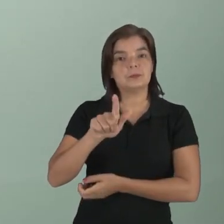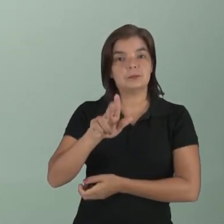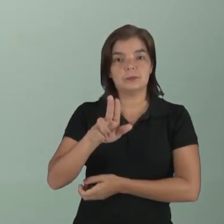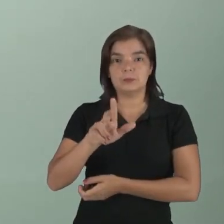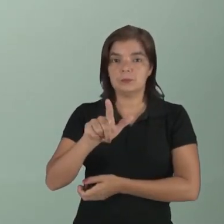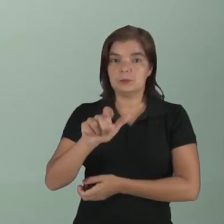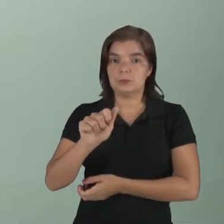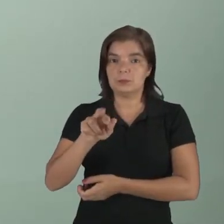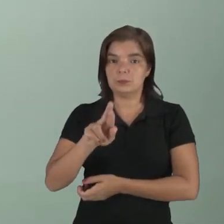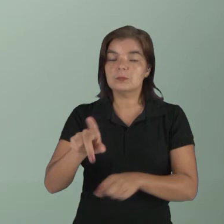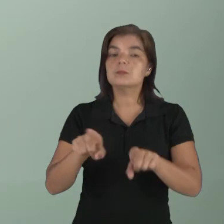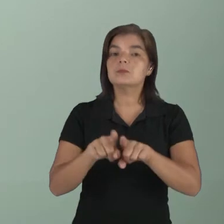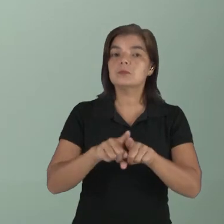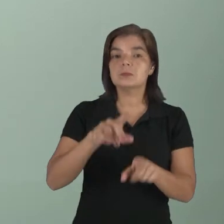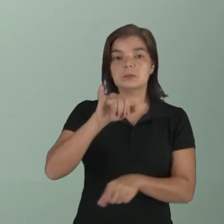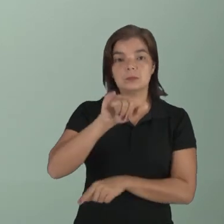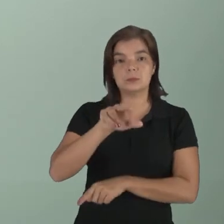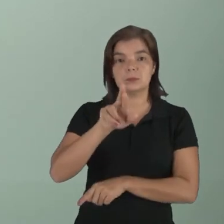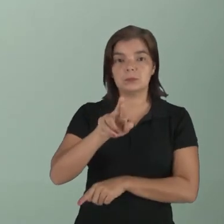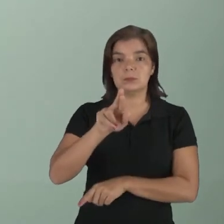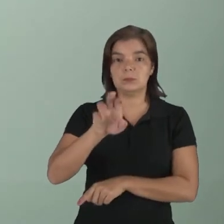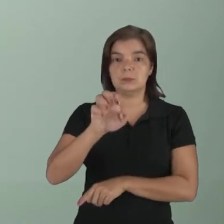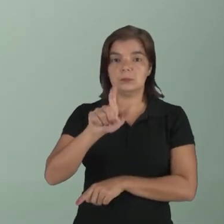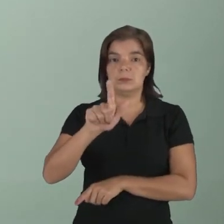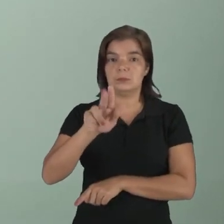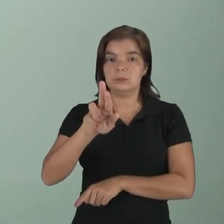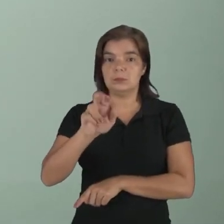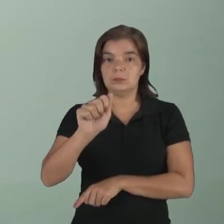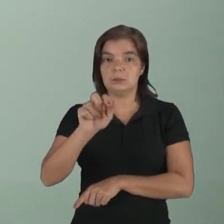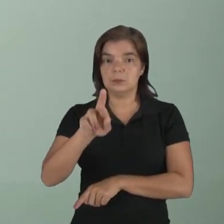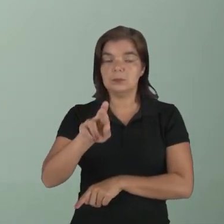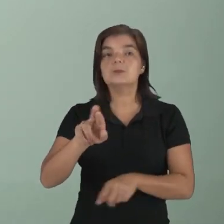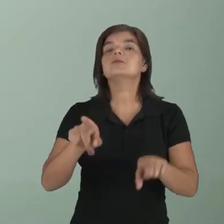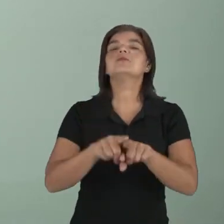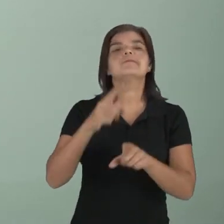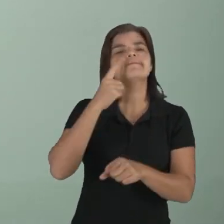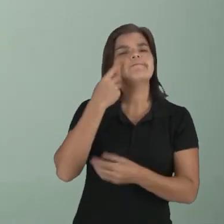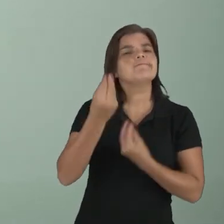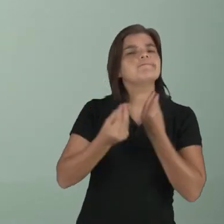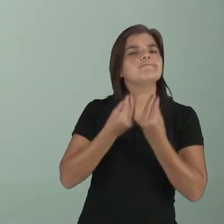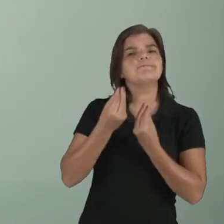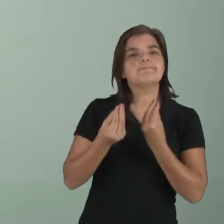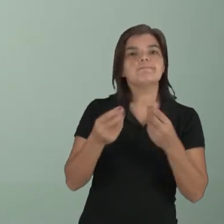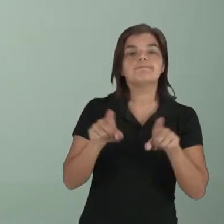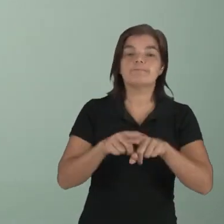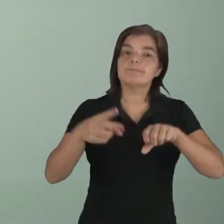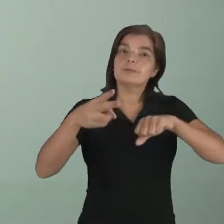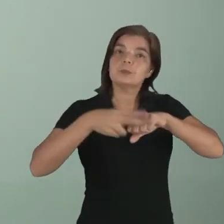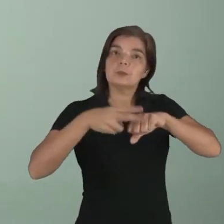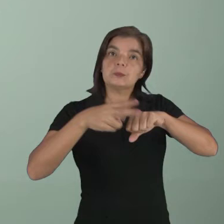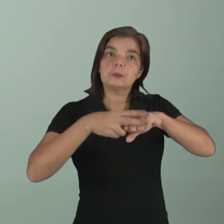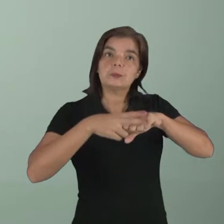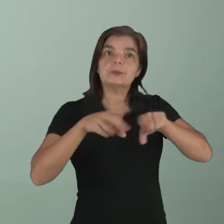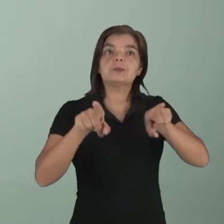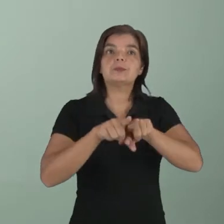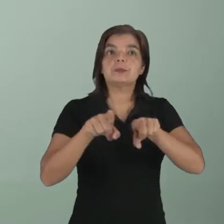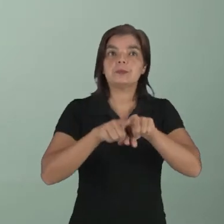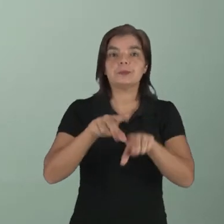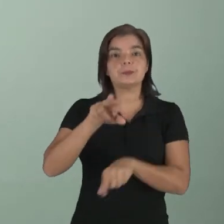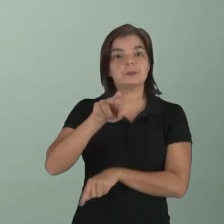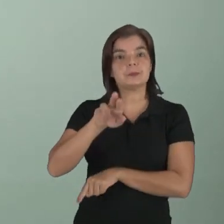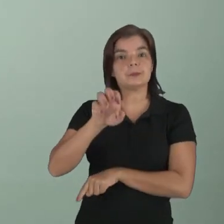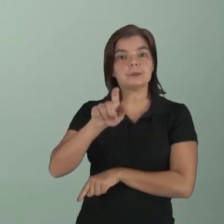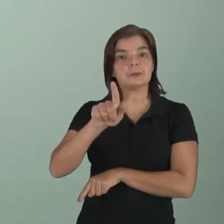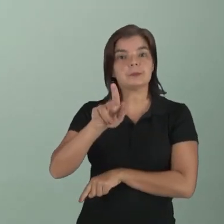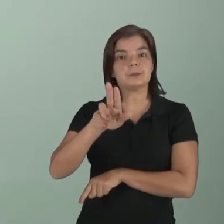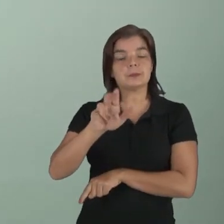verbo irregular. O que está envolvido nessas regras? É o que a gente vai ver. Os verbos regulares são aqueles que a gente